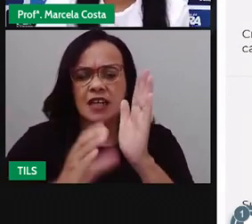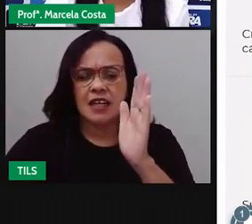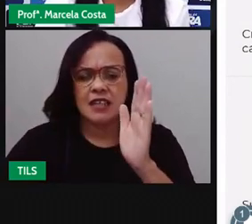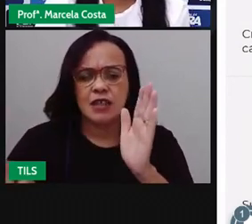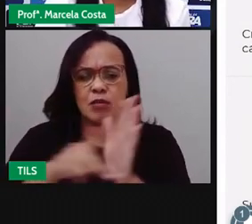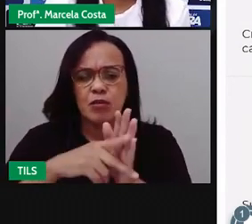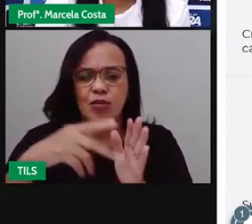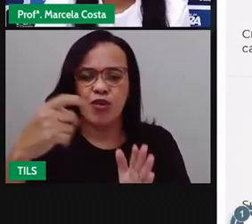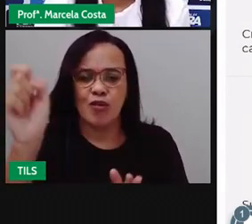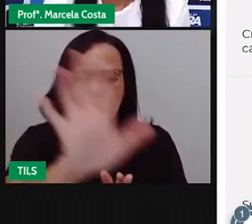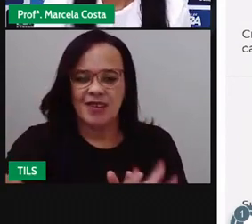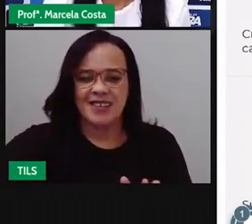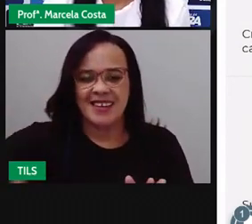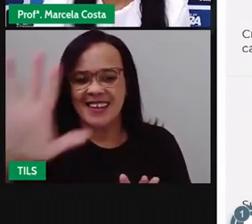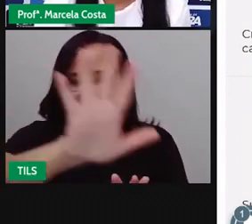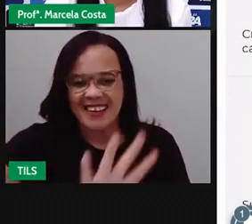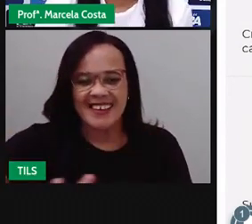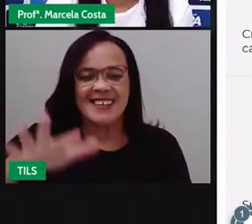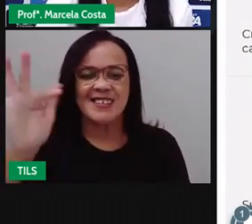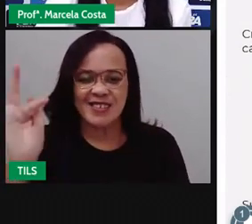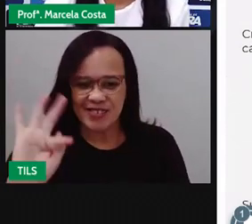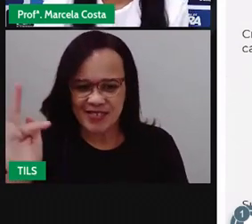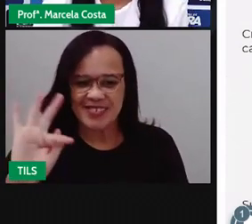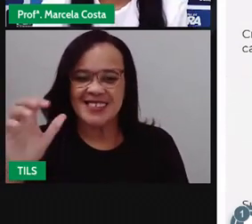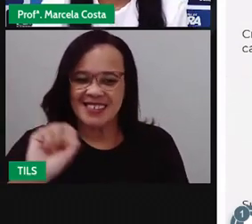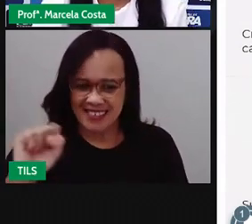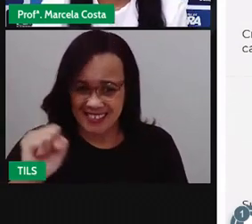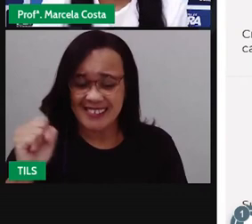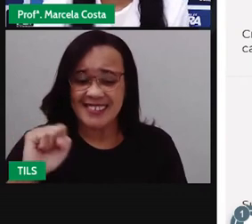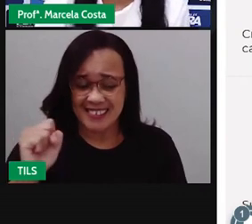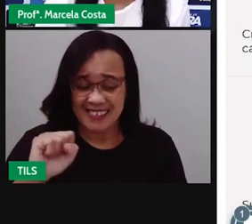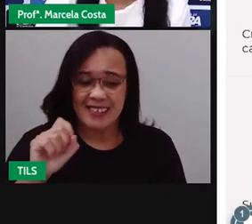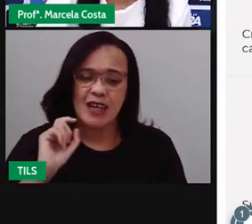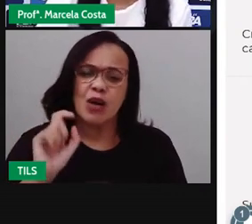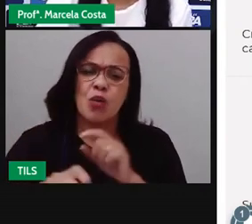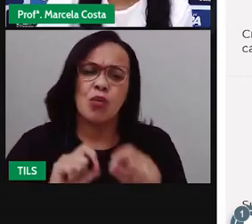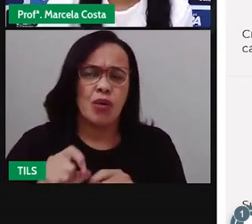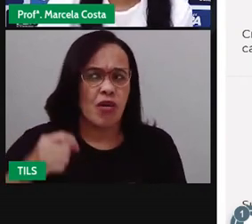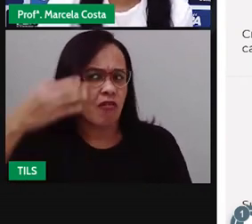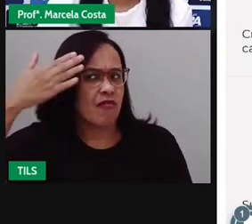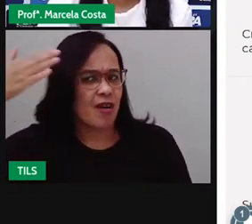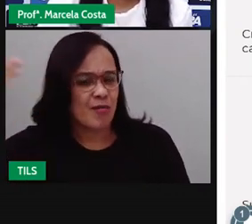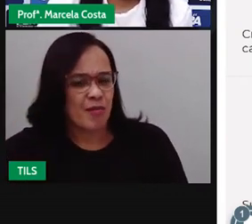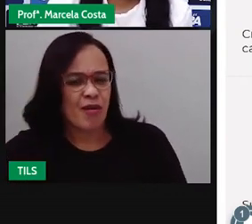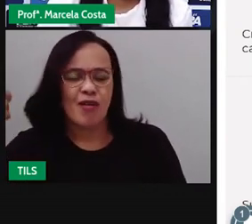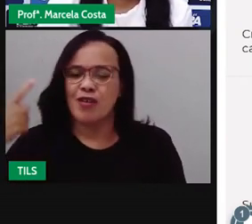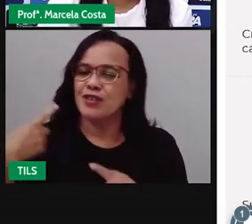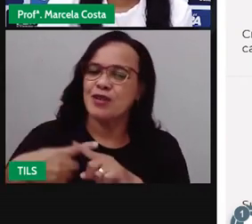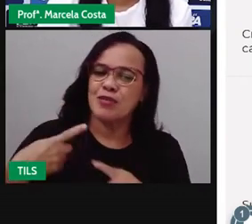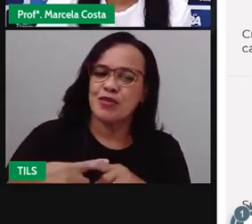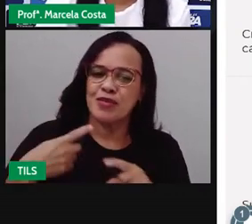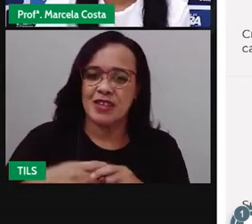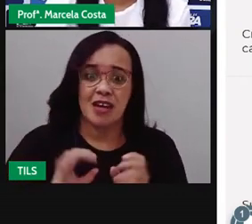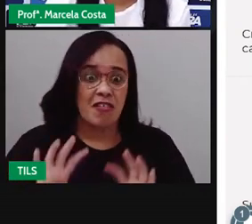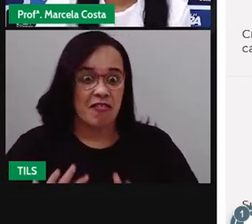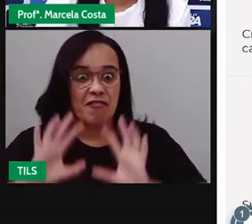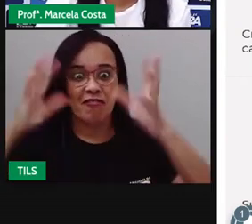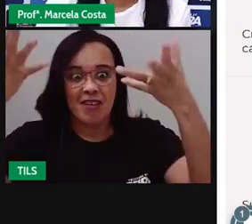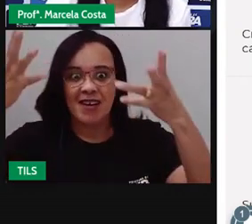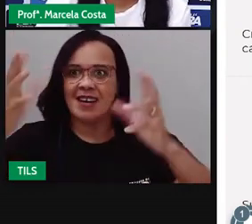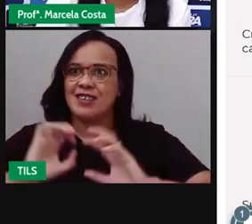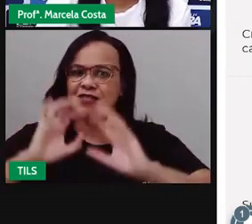aqui da região. Então, diz assim: Feira de Santana é famosa por suas festas típicas, como a